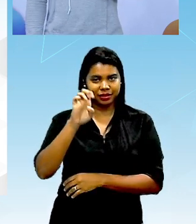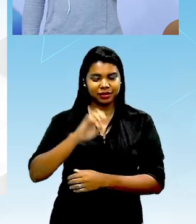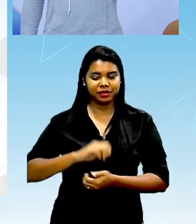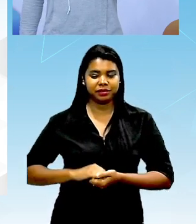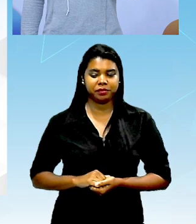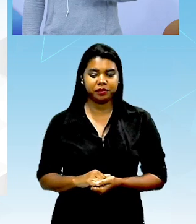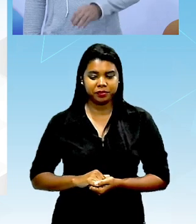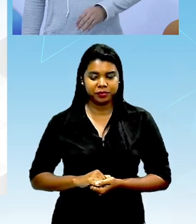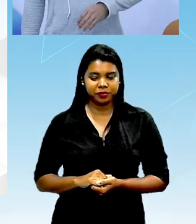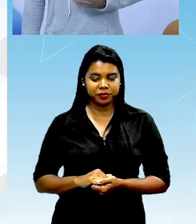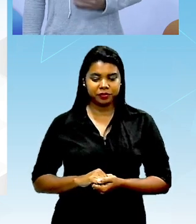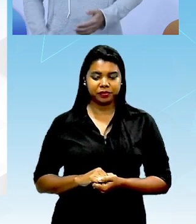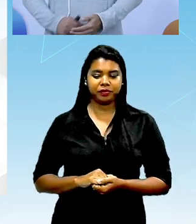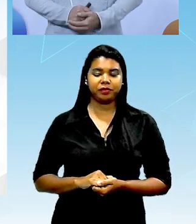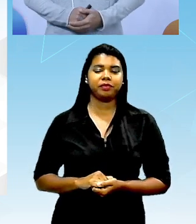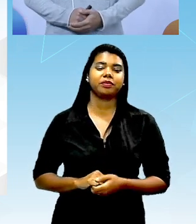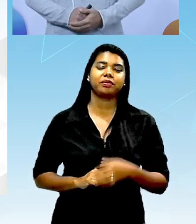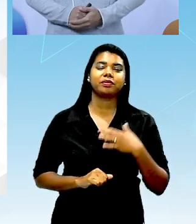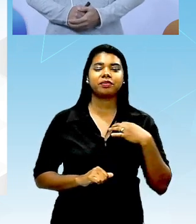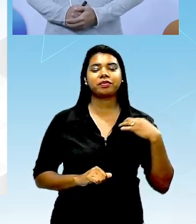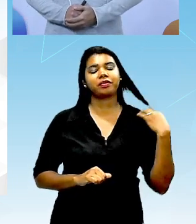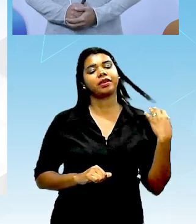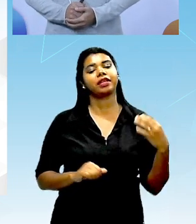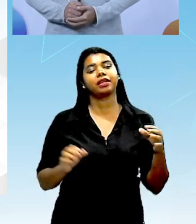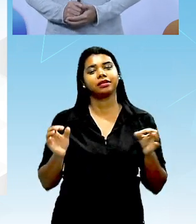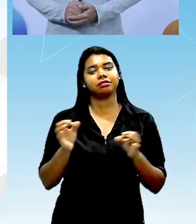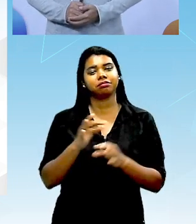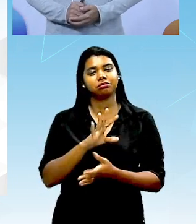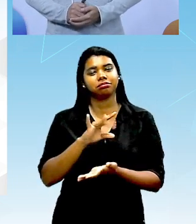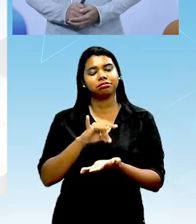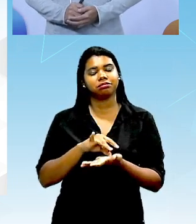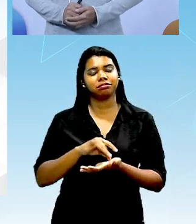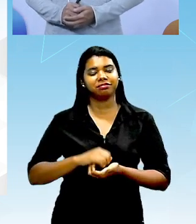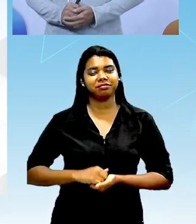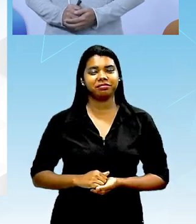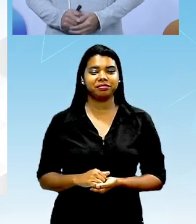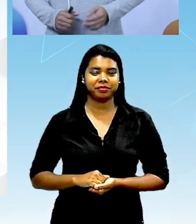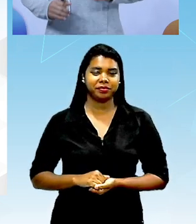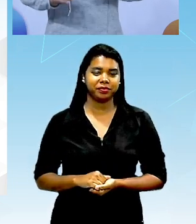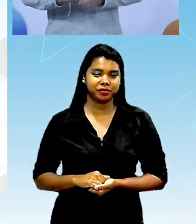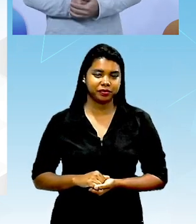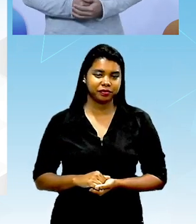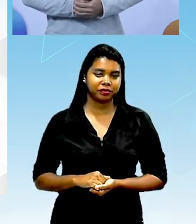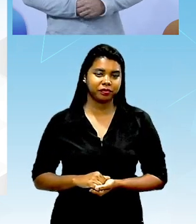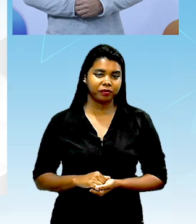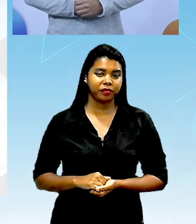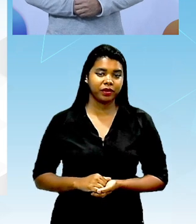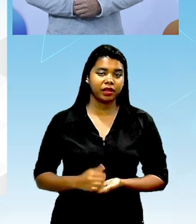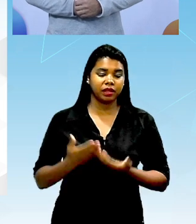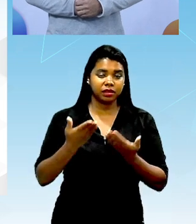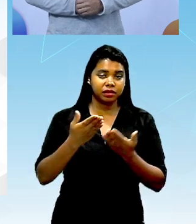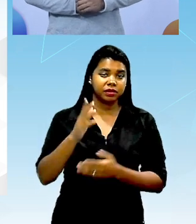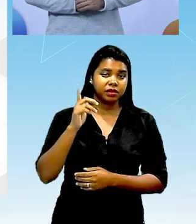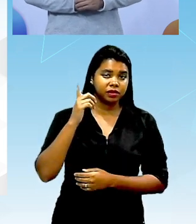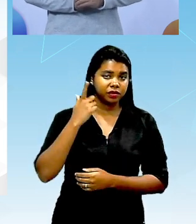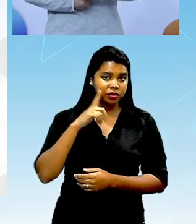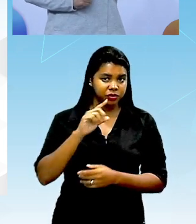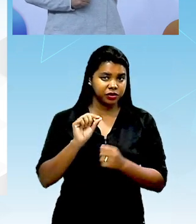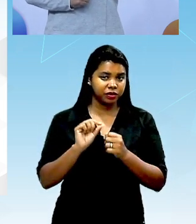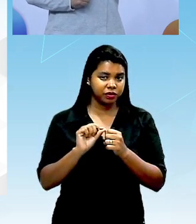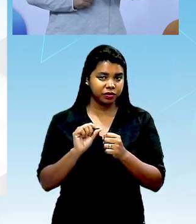a parte 2 até a parte 7 e fechar essa gamificação, tá? E se você conseguir fazer isso, que eu